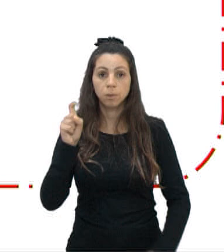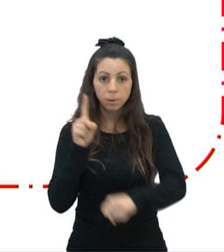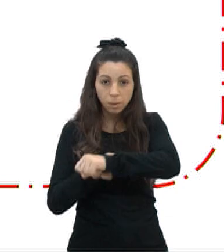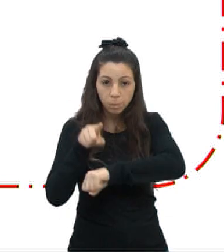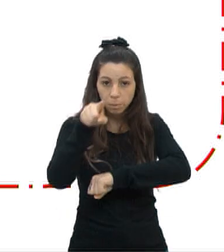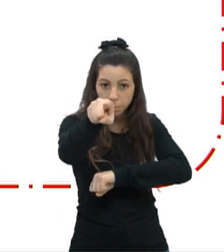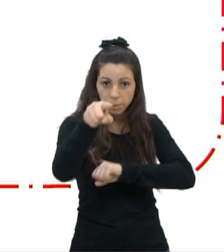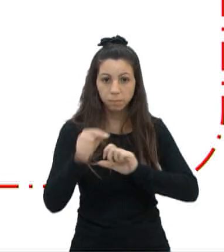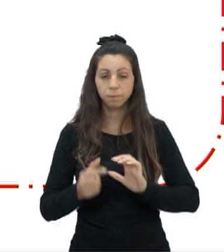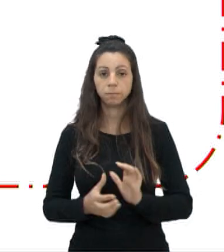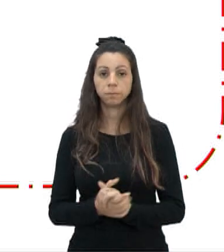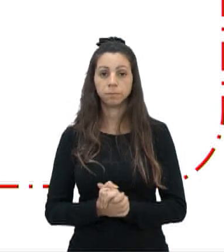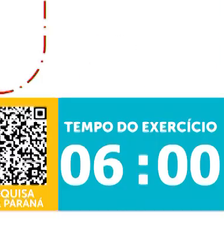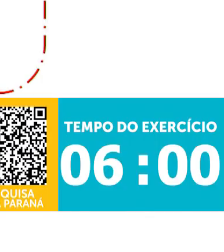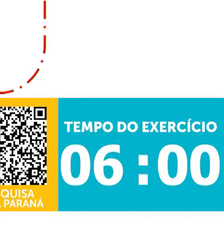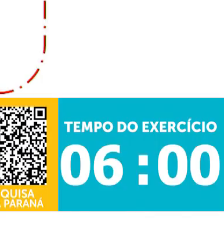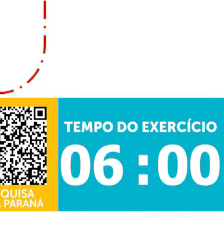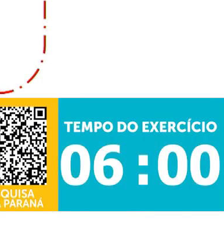vai lá!